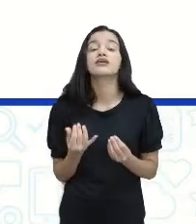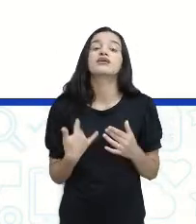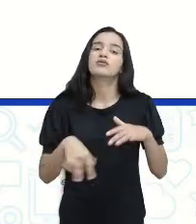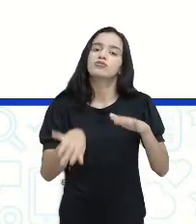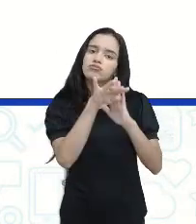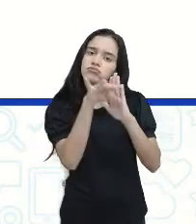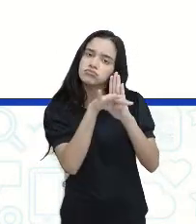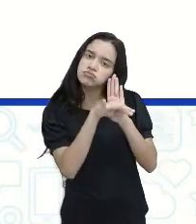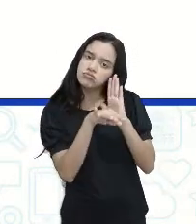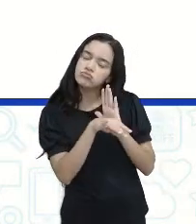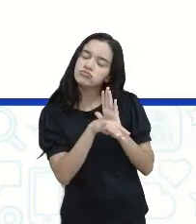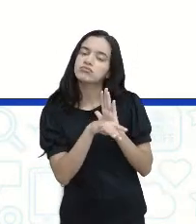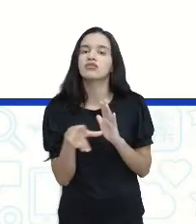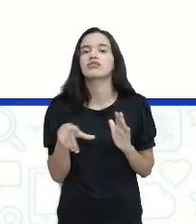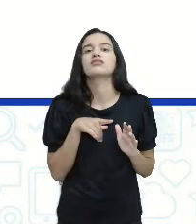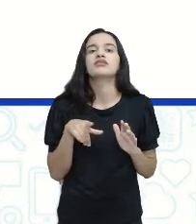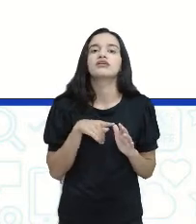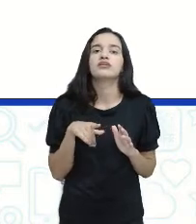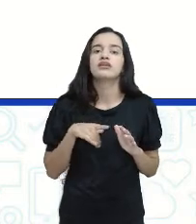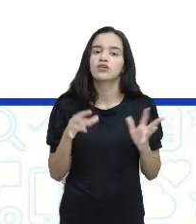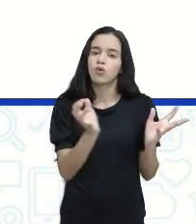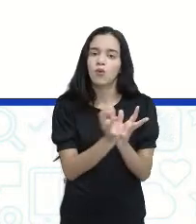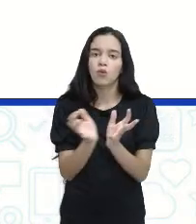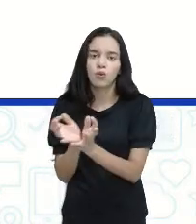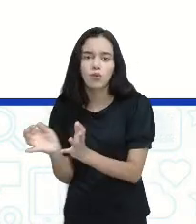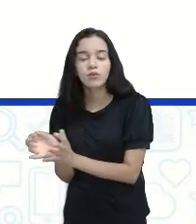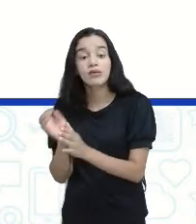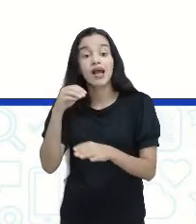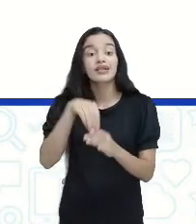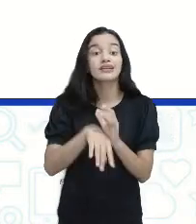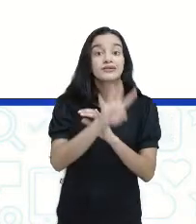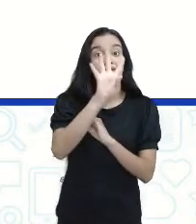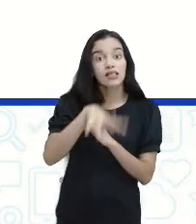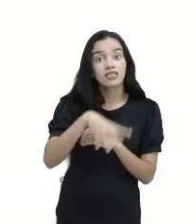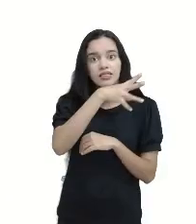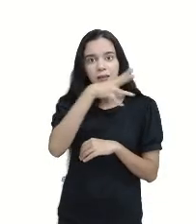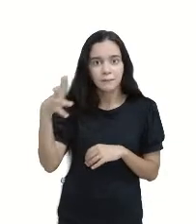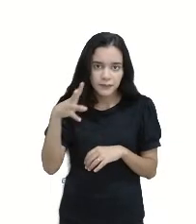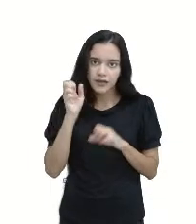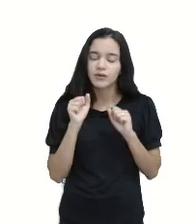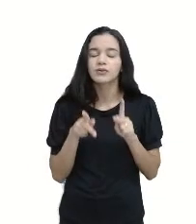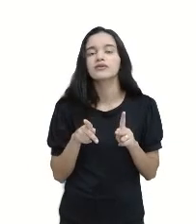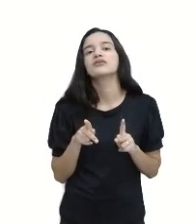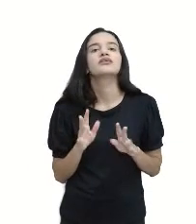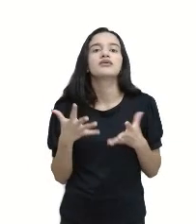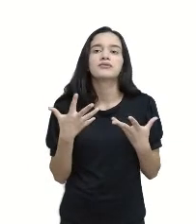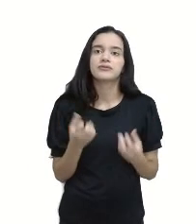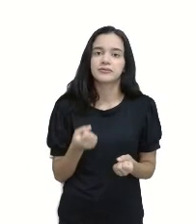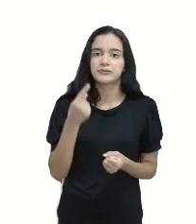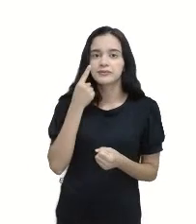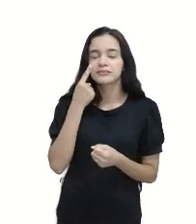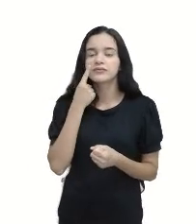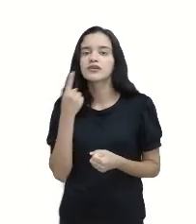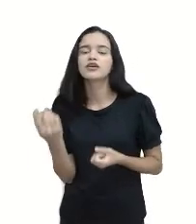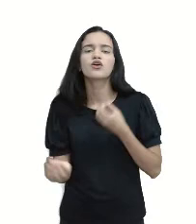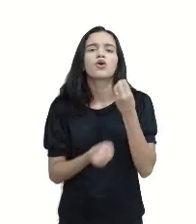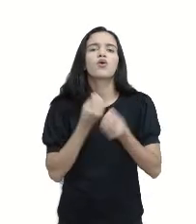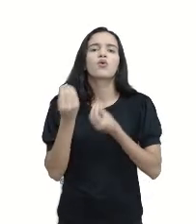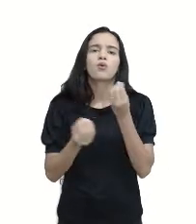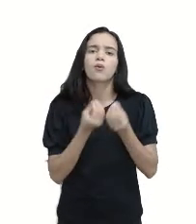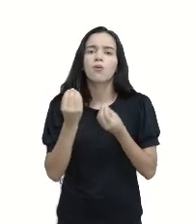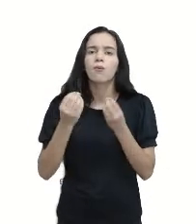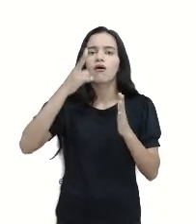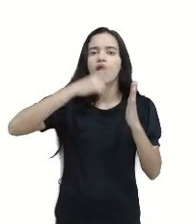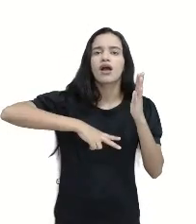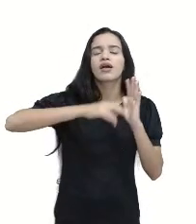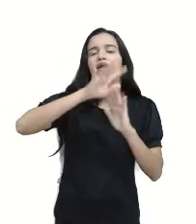elemento pertença a determinado grupo dentro da tabela periódica, tá certo? Então, vamos lá. Como é que a gente lê essa